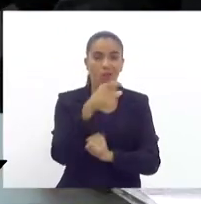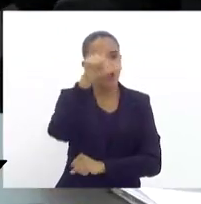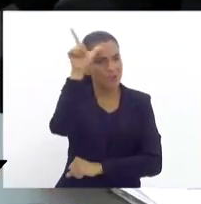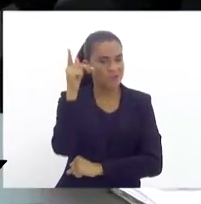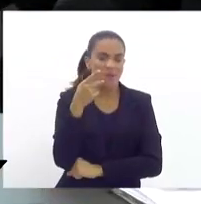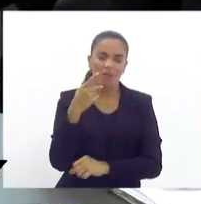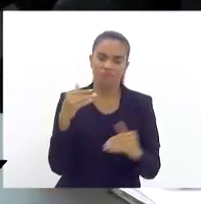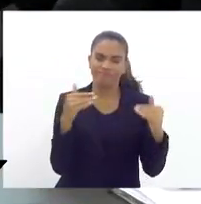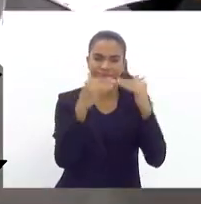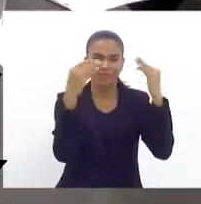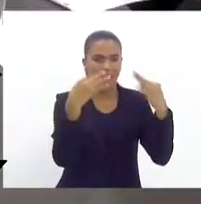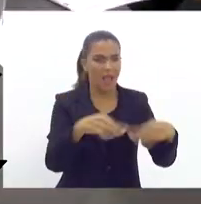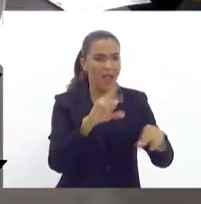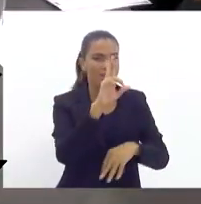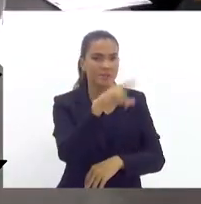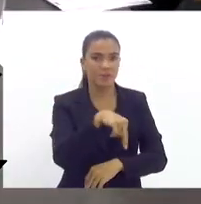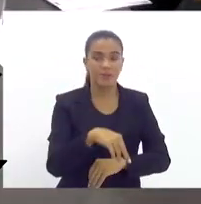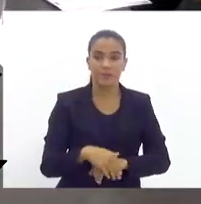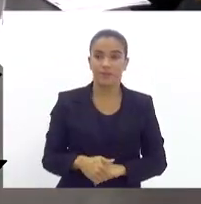Paulo.